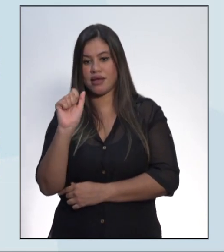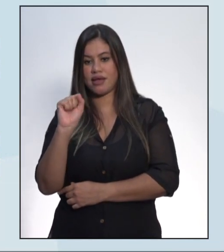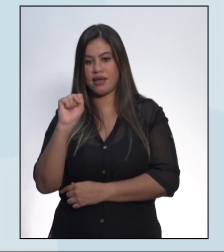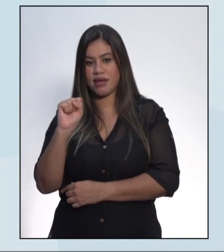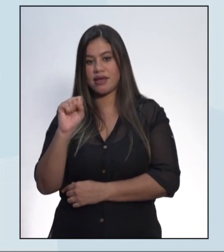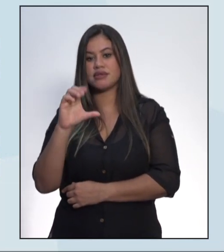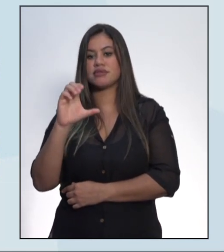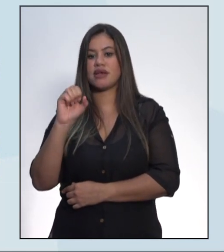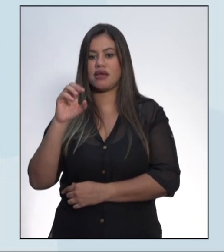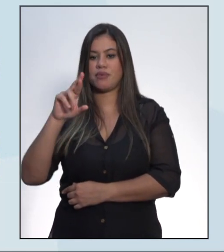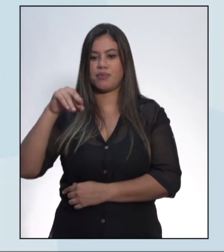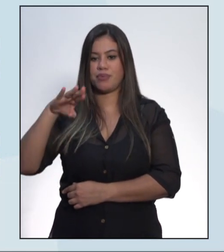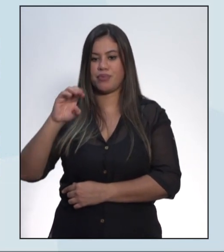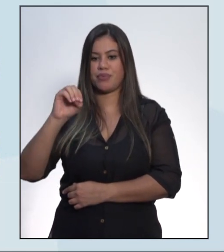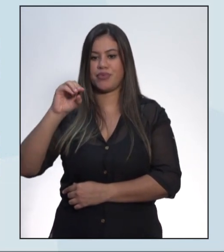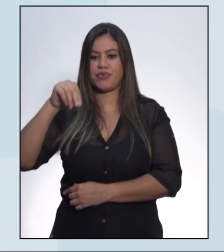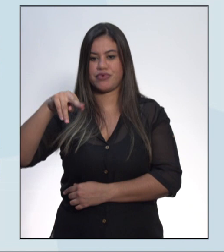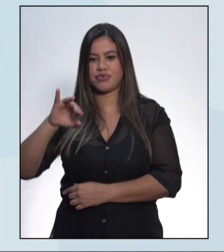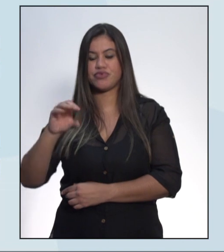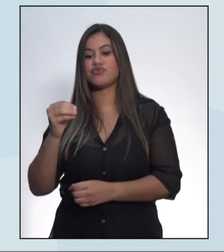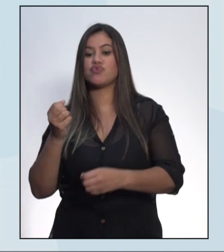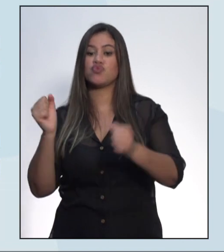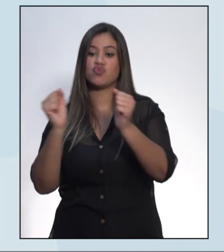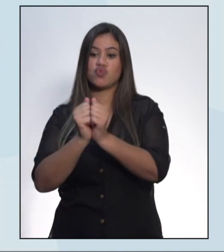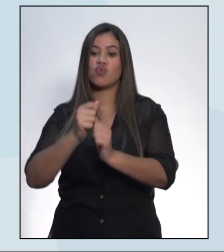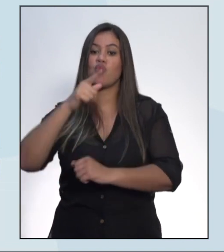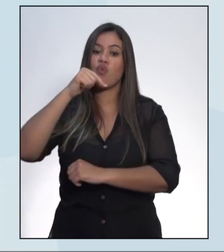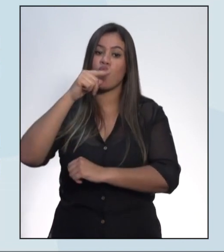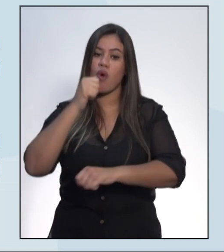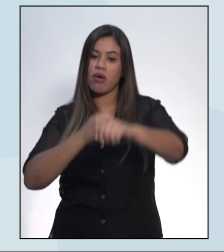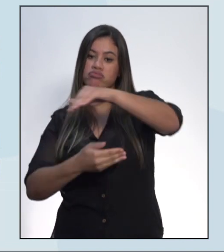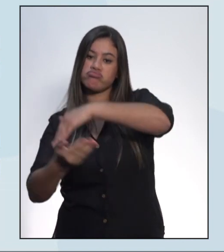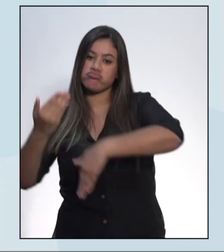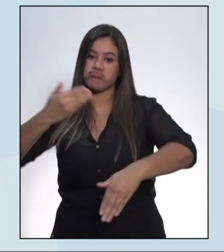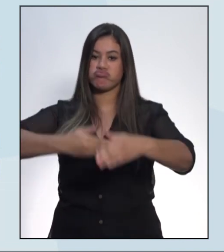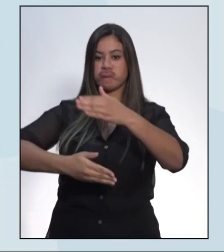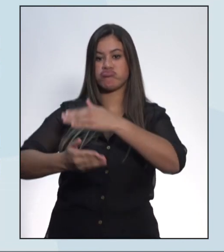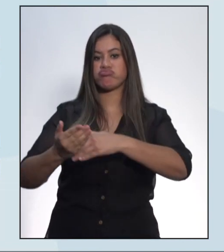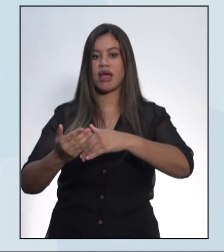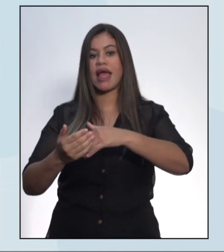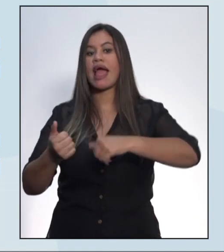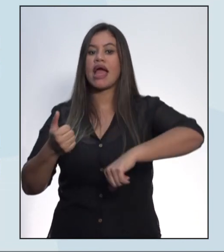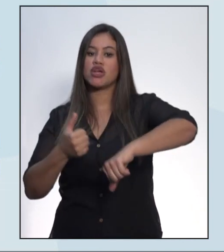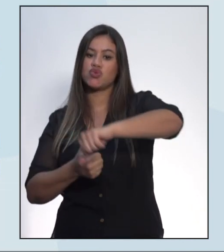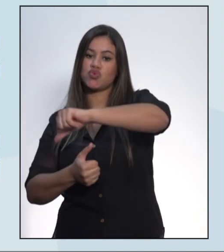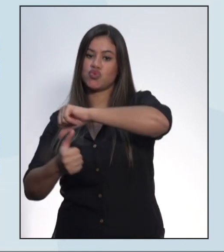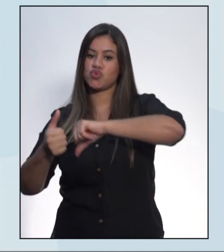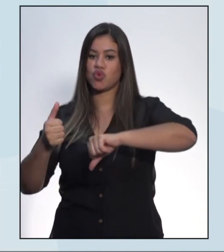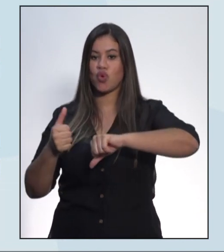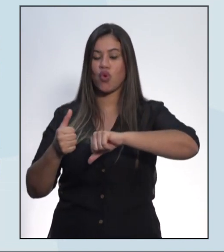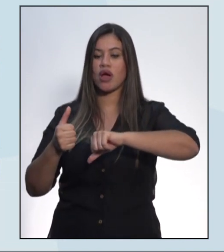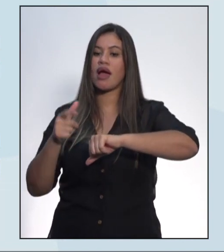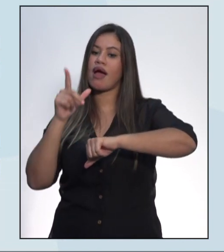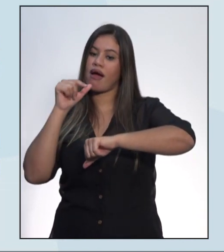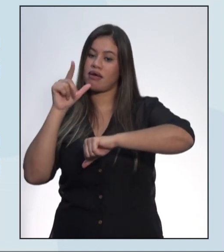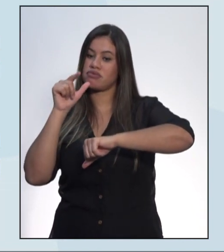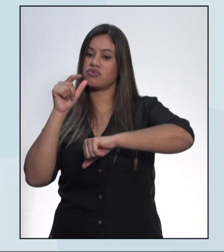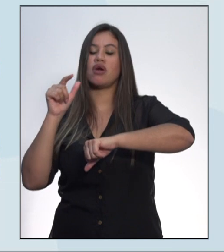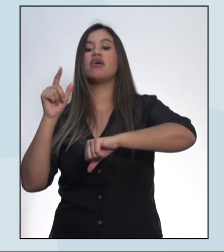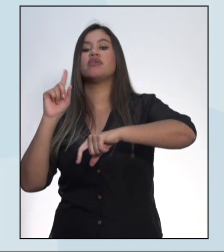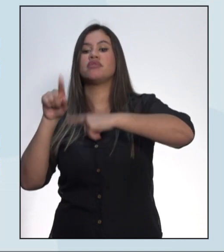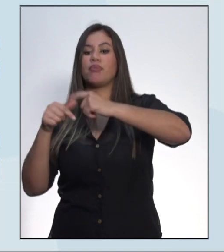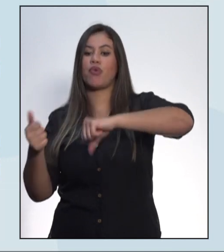ácido carbônico. E esse ácido carbônico interage entre si e volta a ser água e gás carbônico. Então, lembra que é uma